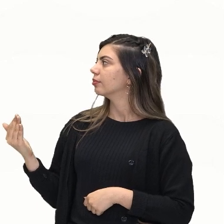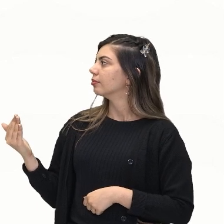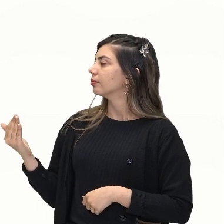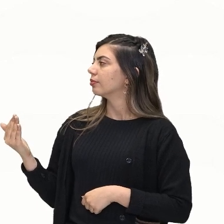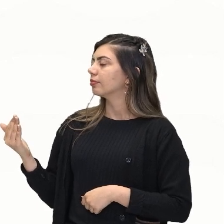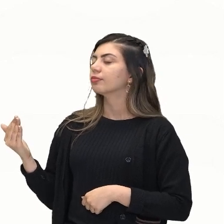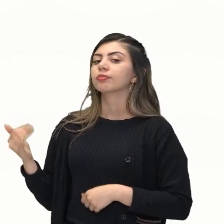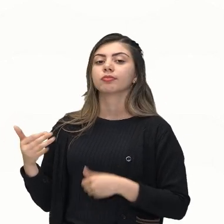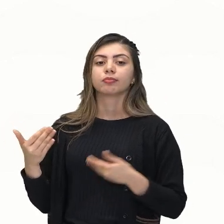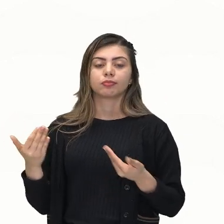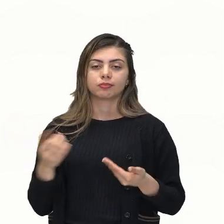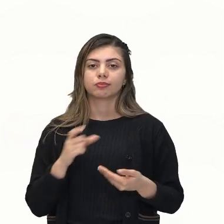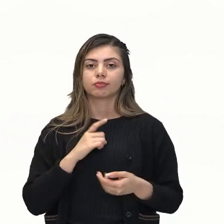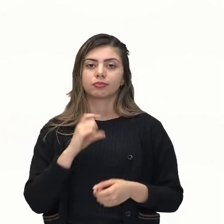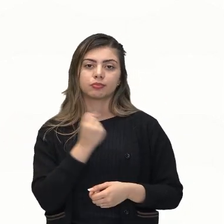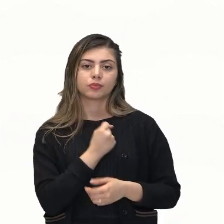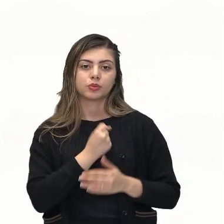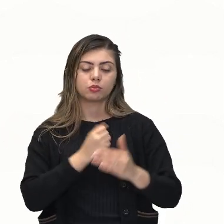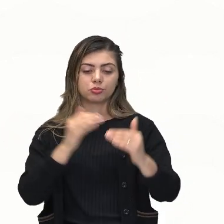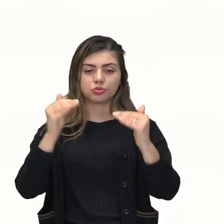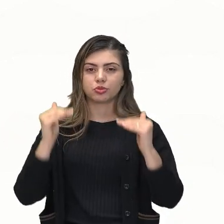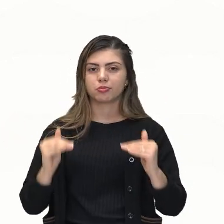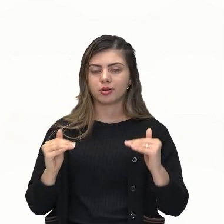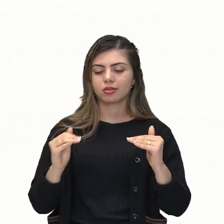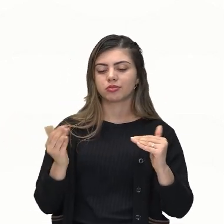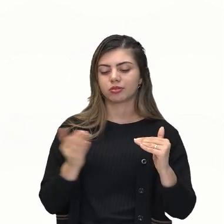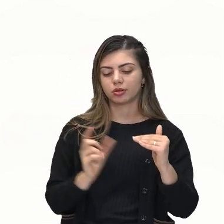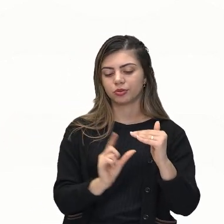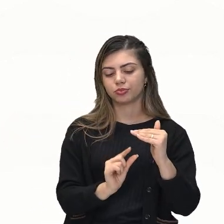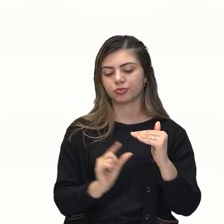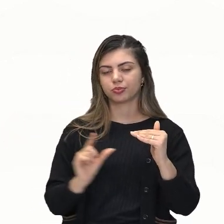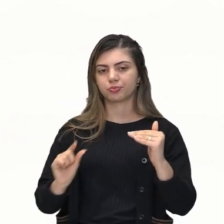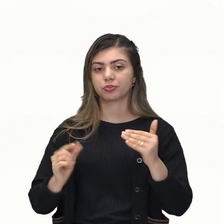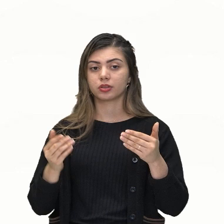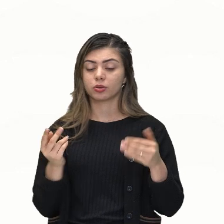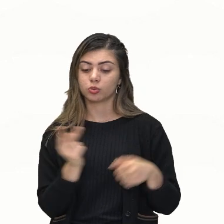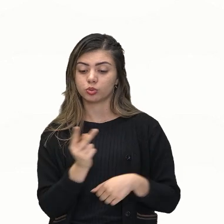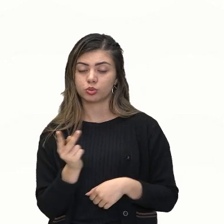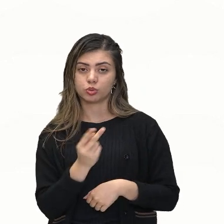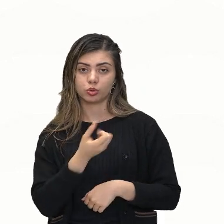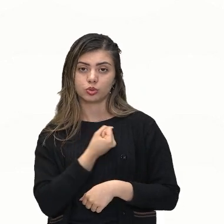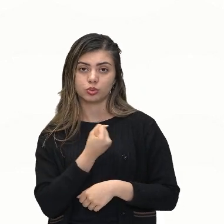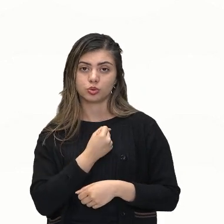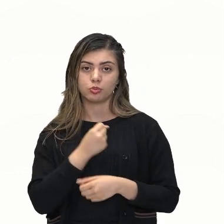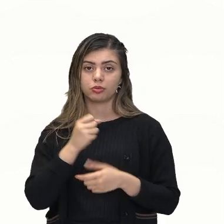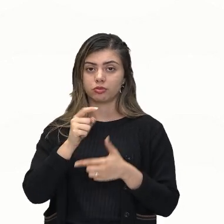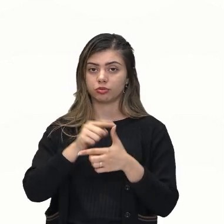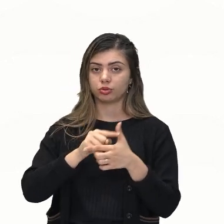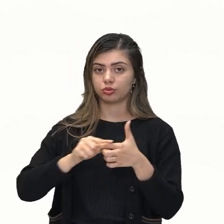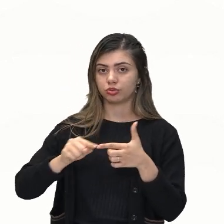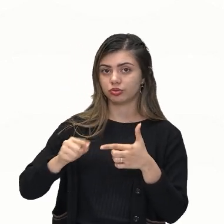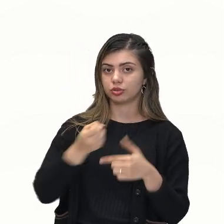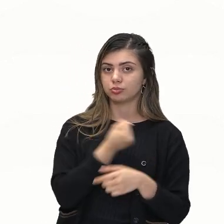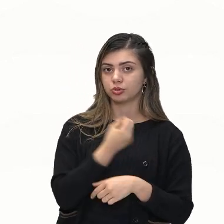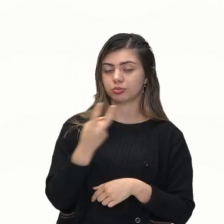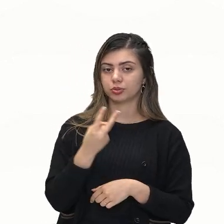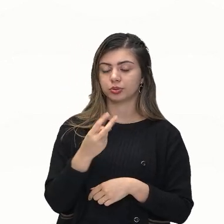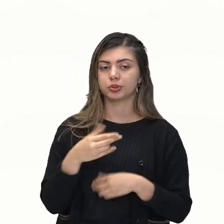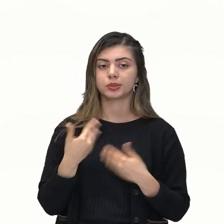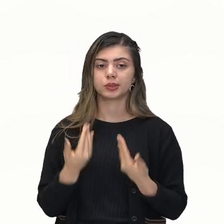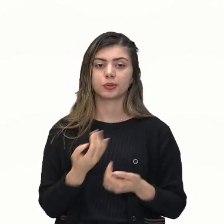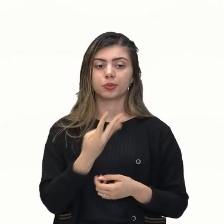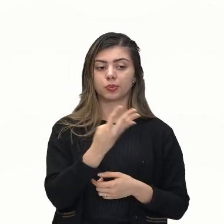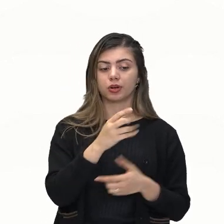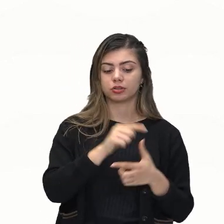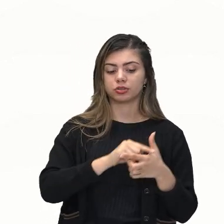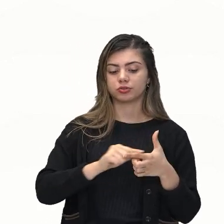que estão aqui embaixo. Então, eu vou dividir esses dois valores por 2. 4 dividido por